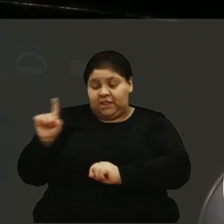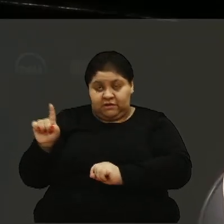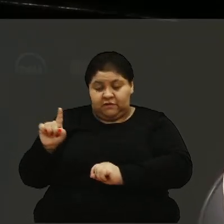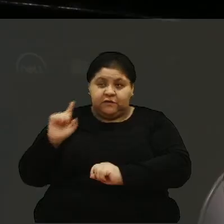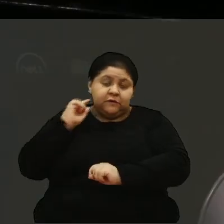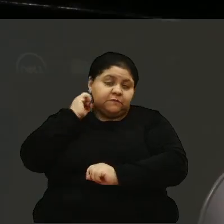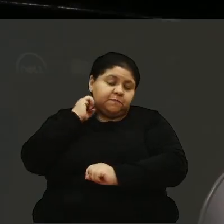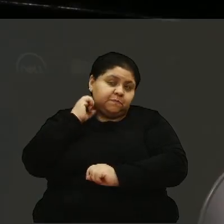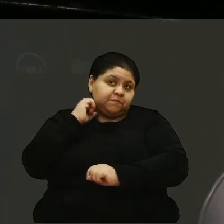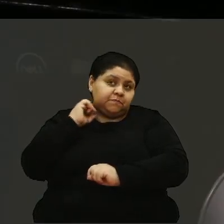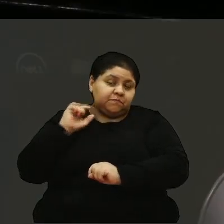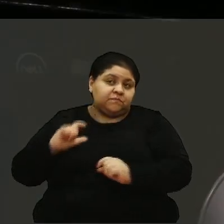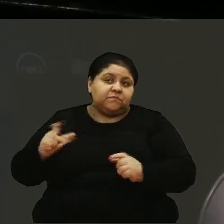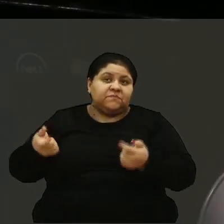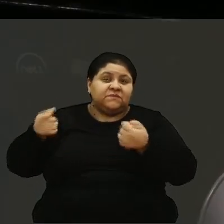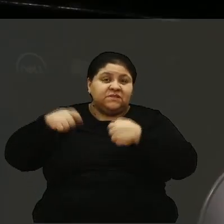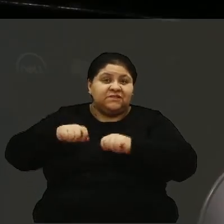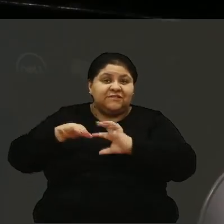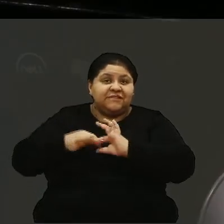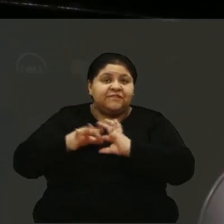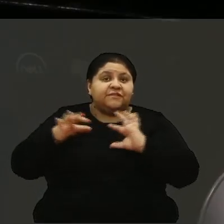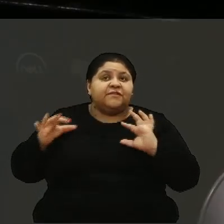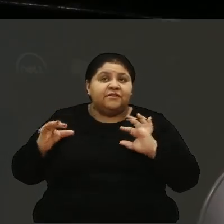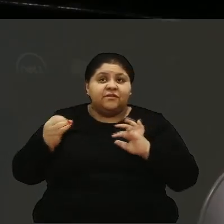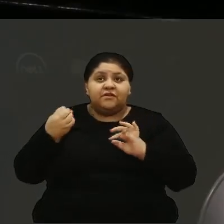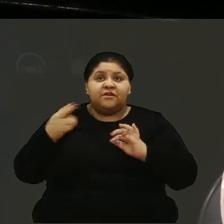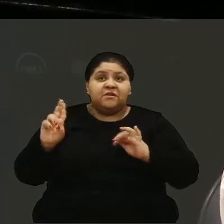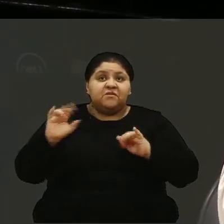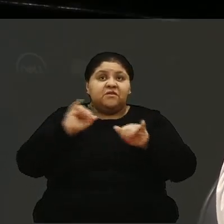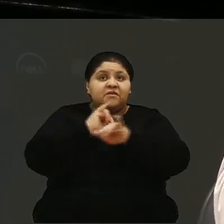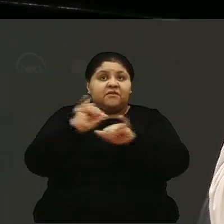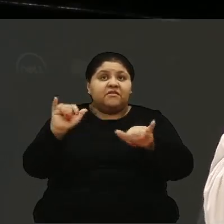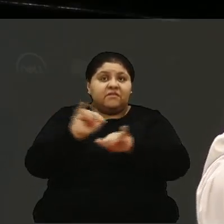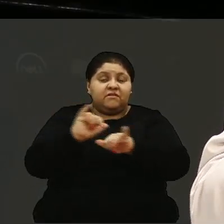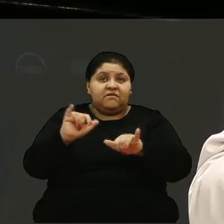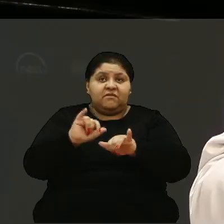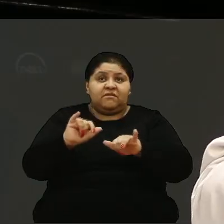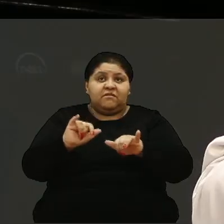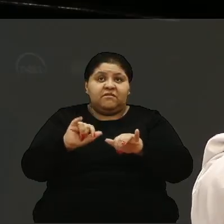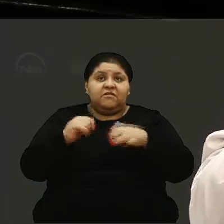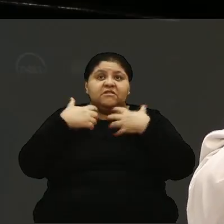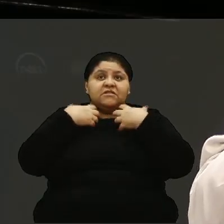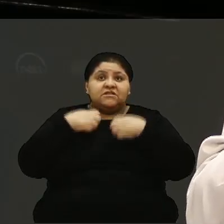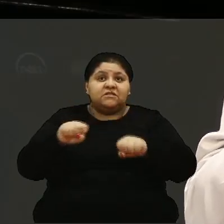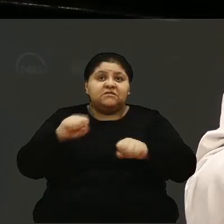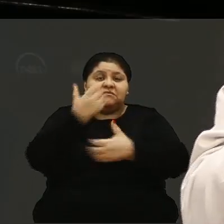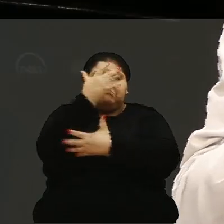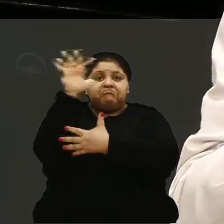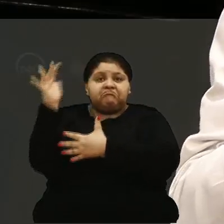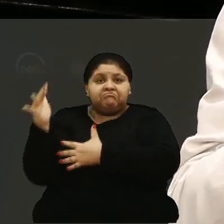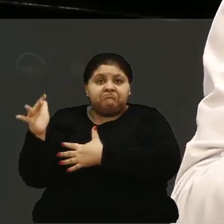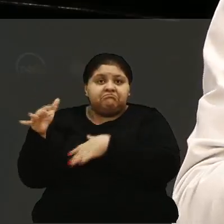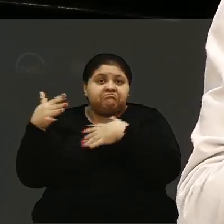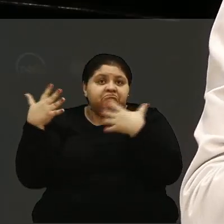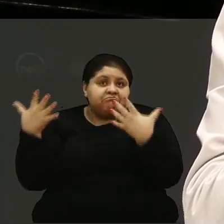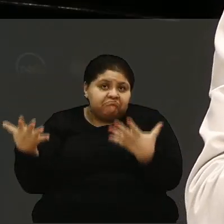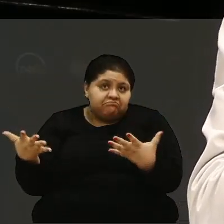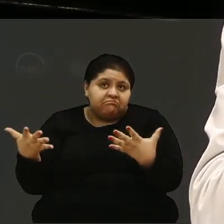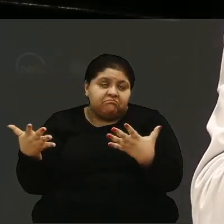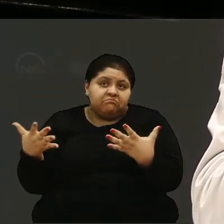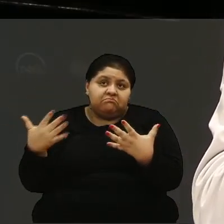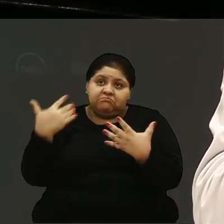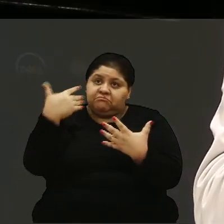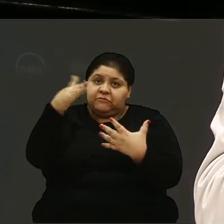havendo necessidade de autorização ou informação à Secretaria do Meio Ambiente. Então, bom, faço só o que